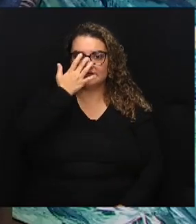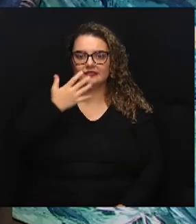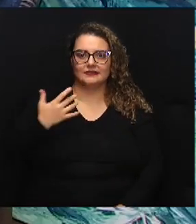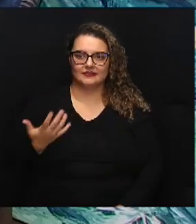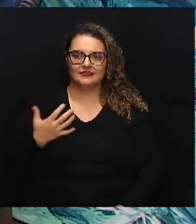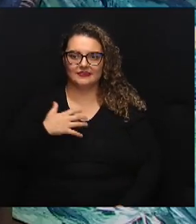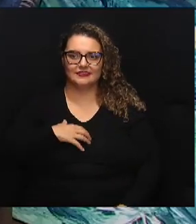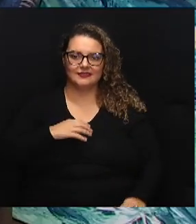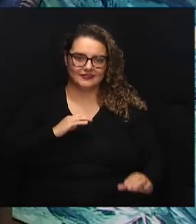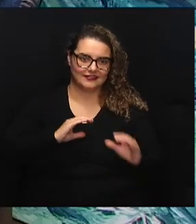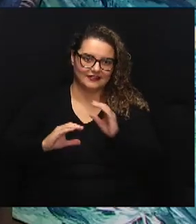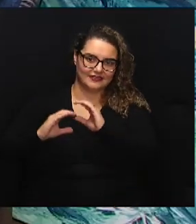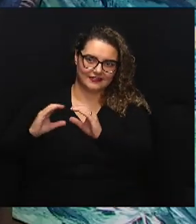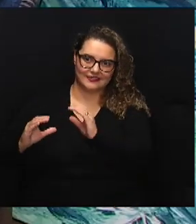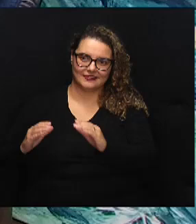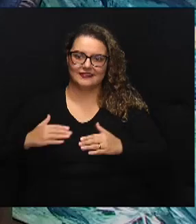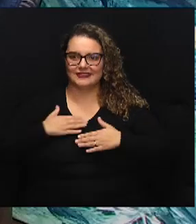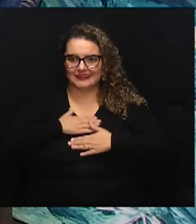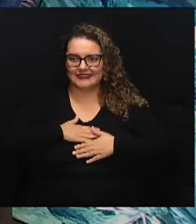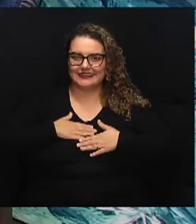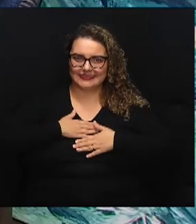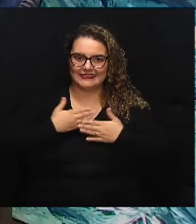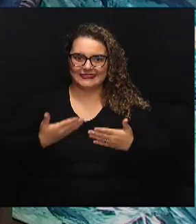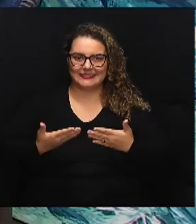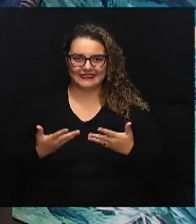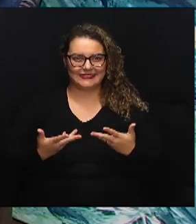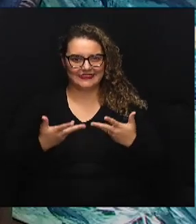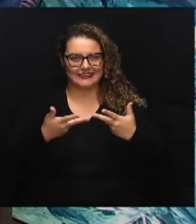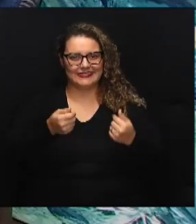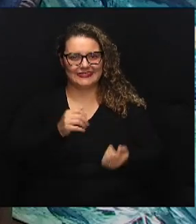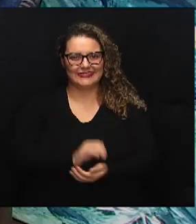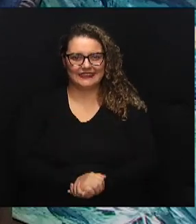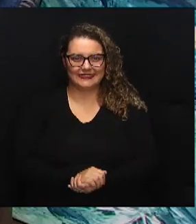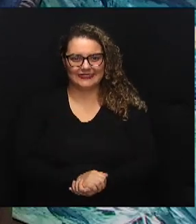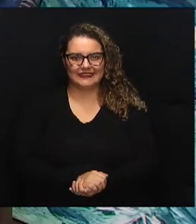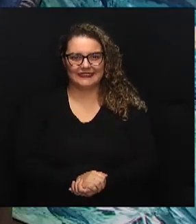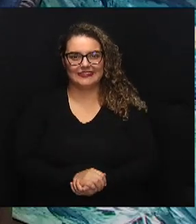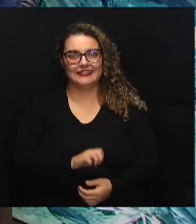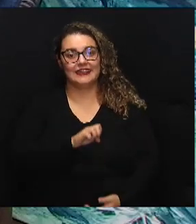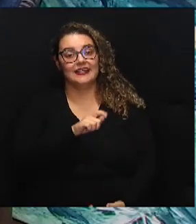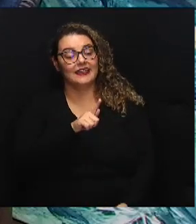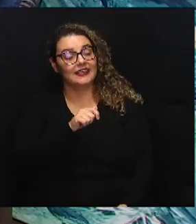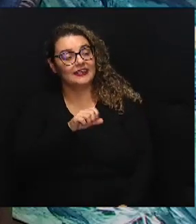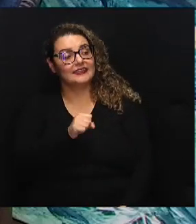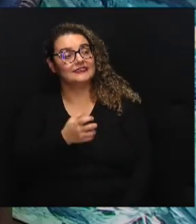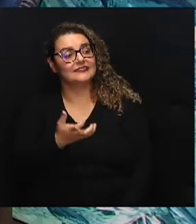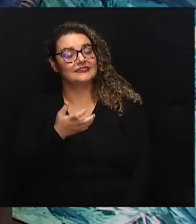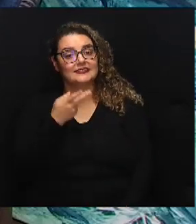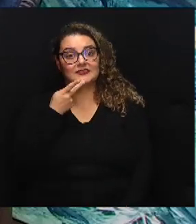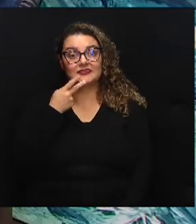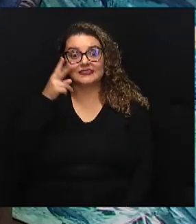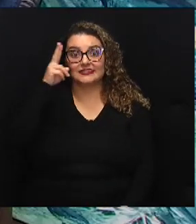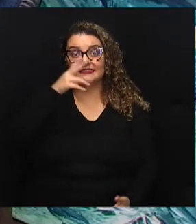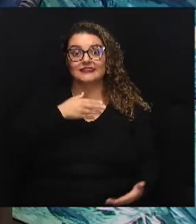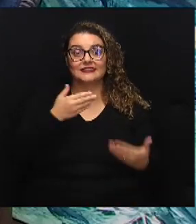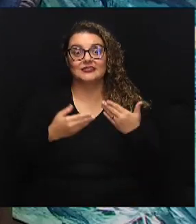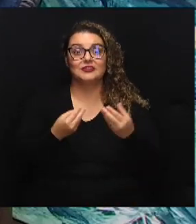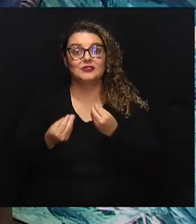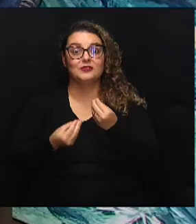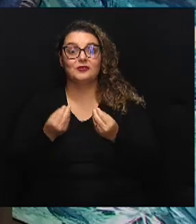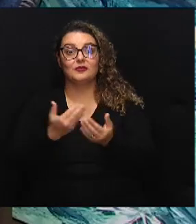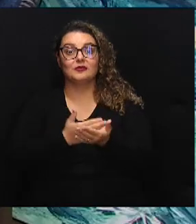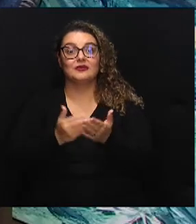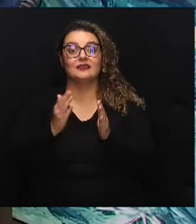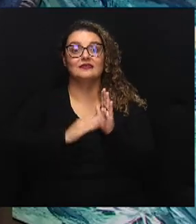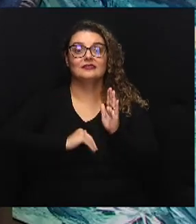de comunicação. Isso me agrada muito. Maravilhoso, né? Egas, queria que você falasse dessa história. Quando é que você começou a